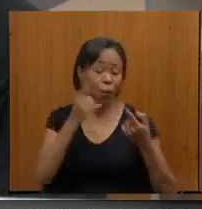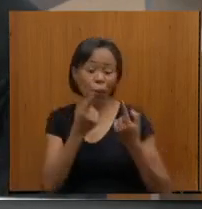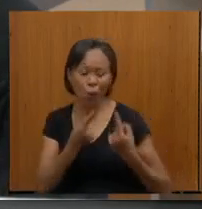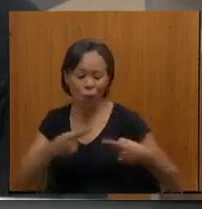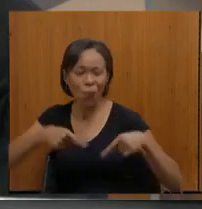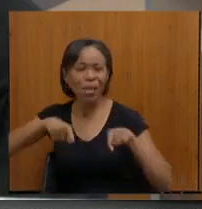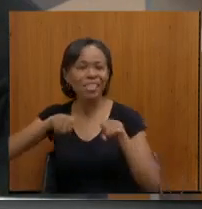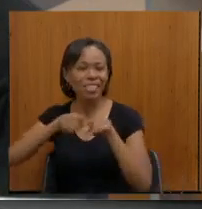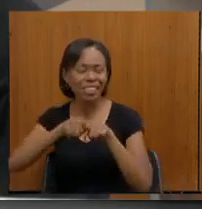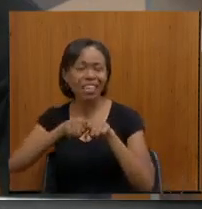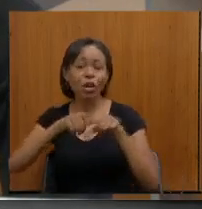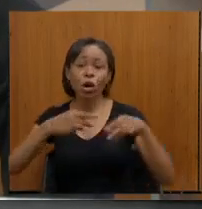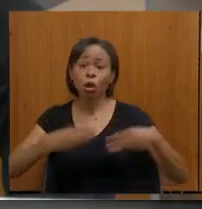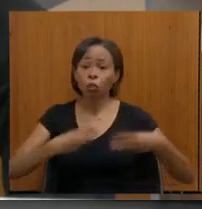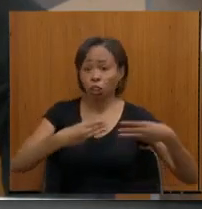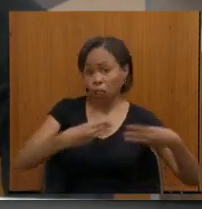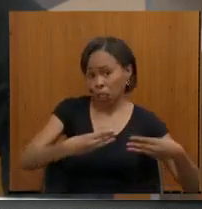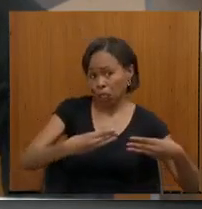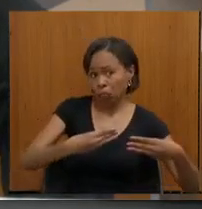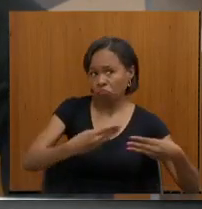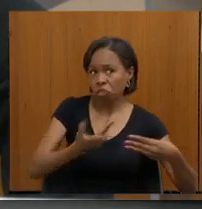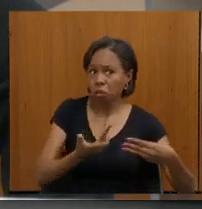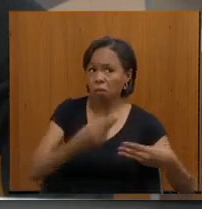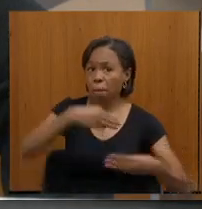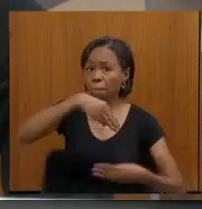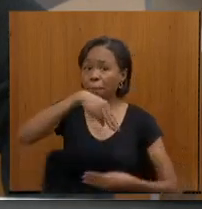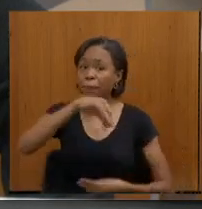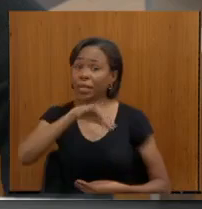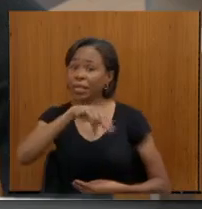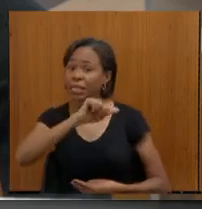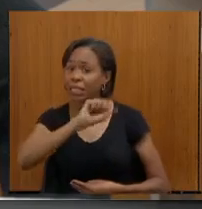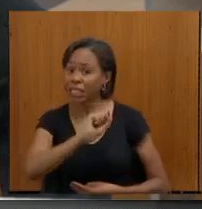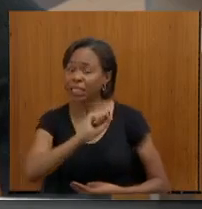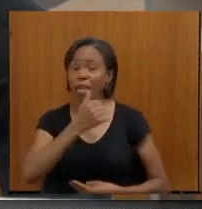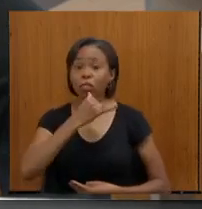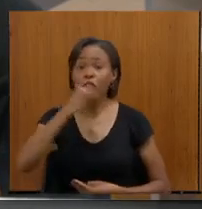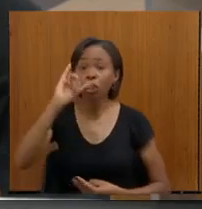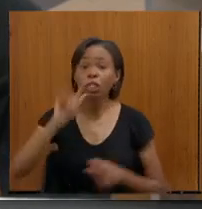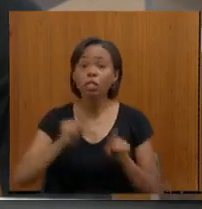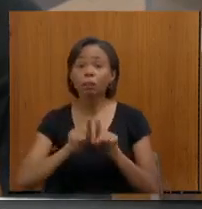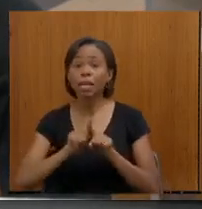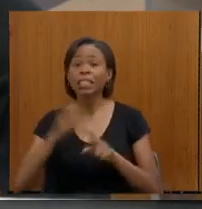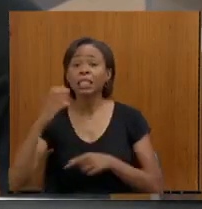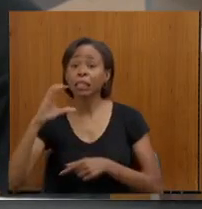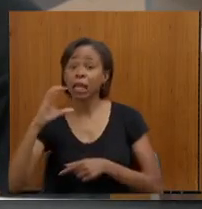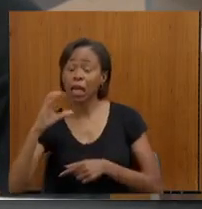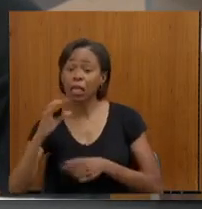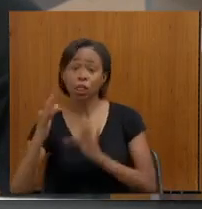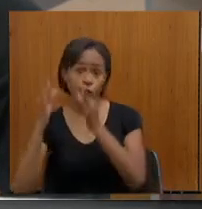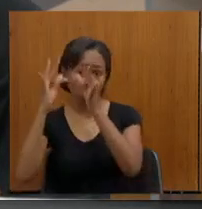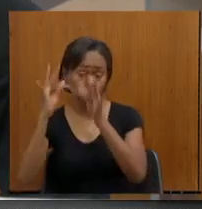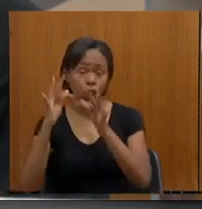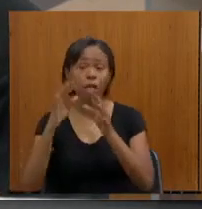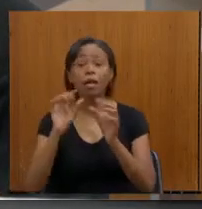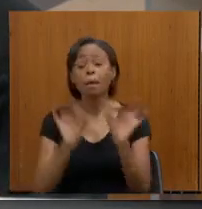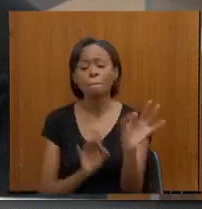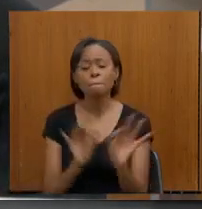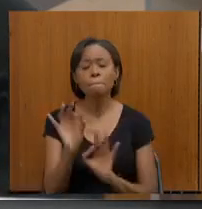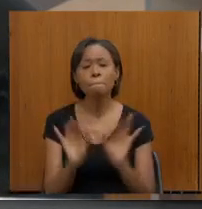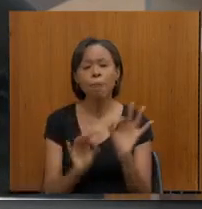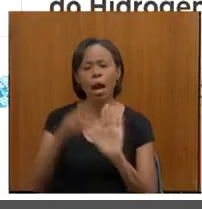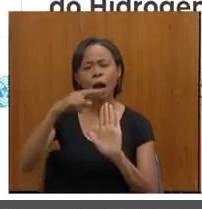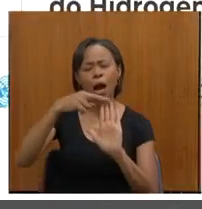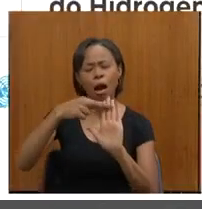com o Ministério do Desenvolvimento regional e o ministério de ciência e tecnologia iriam preparar as diretrizes do pnh dois